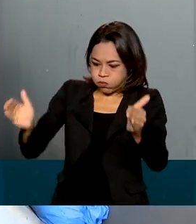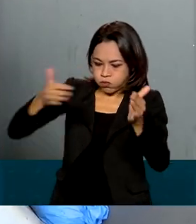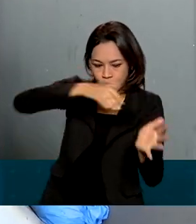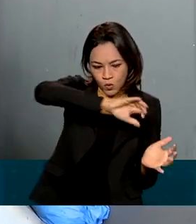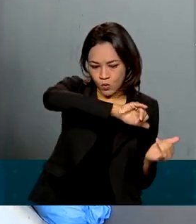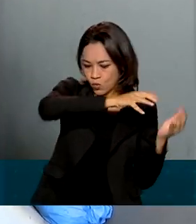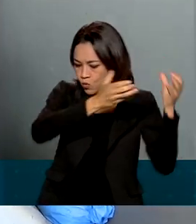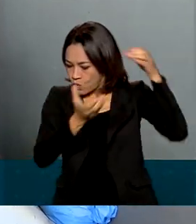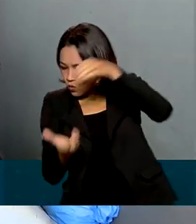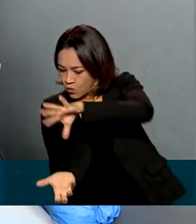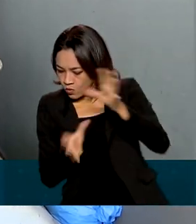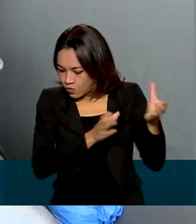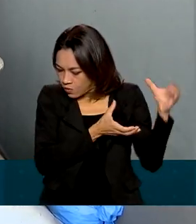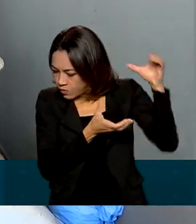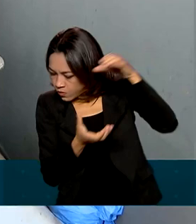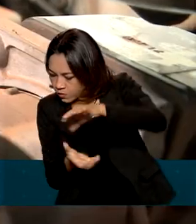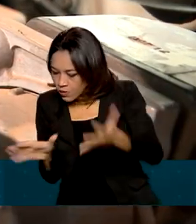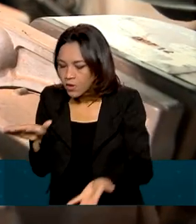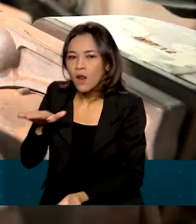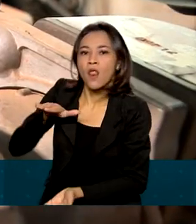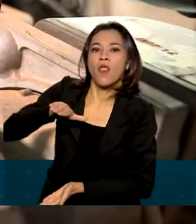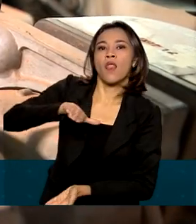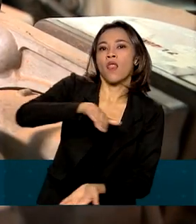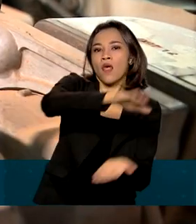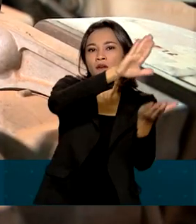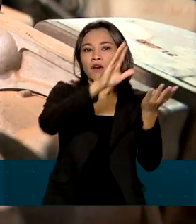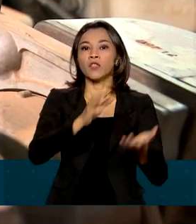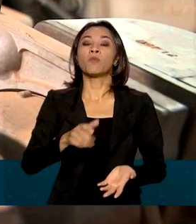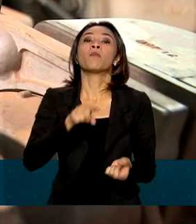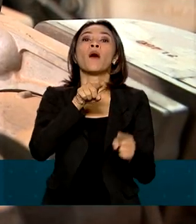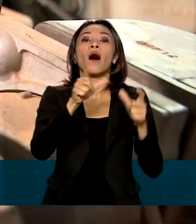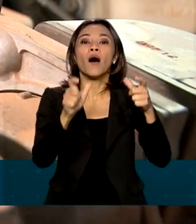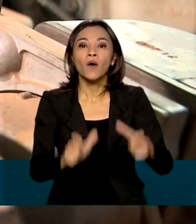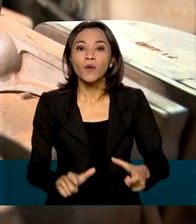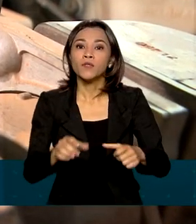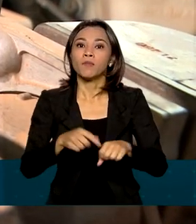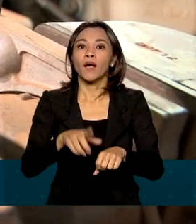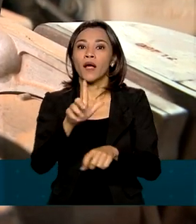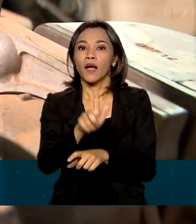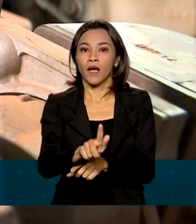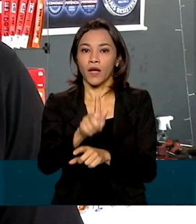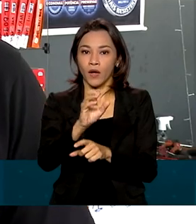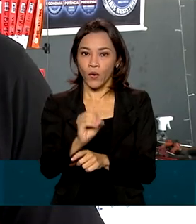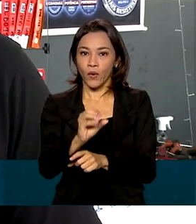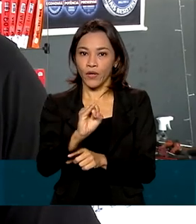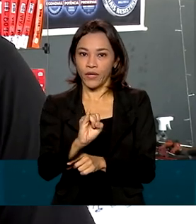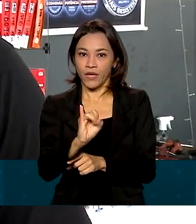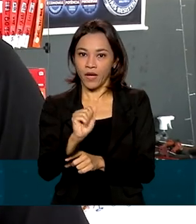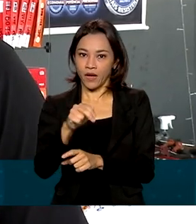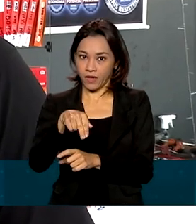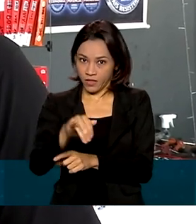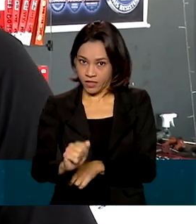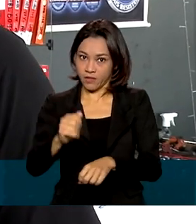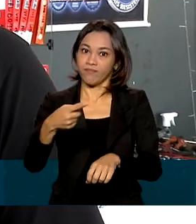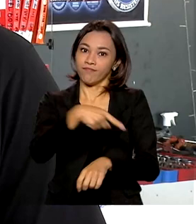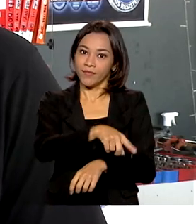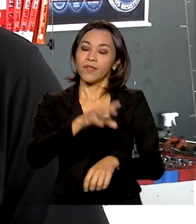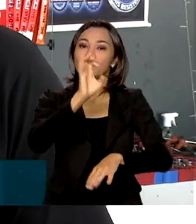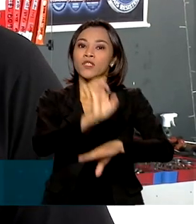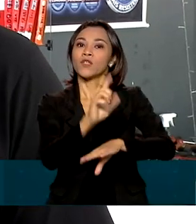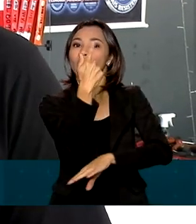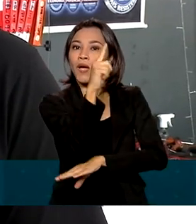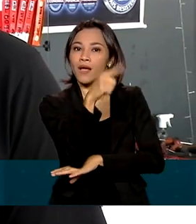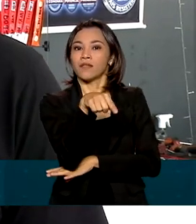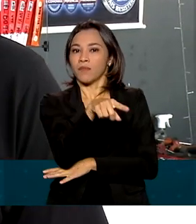mês, o produto é enviado para Goiânia, onde é refinado e pode voltar a ser usado. Boa parte desse óleo vai já